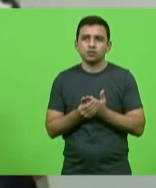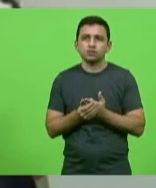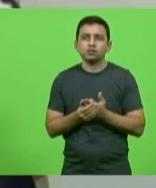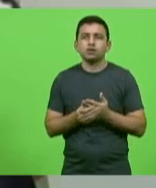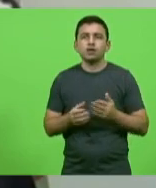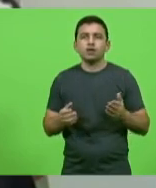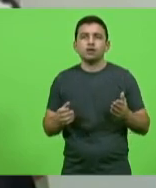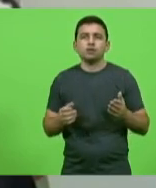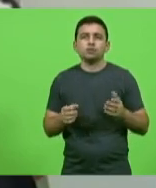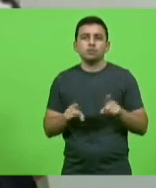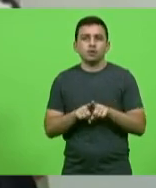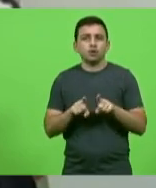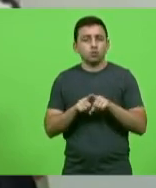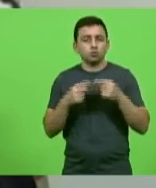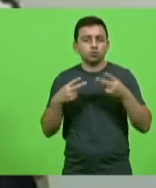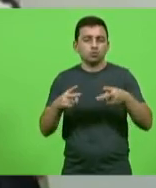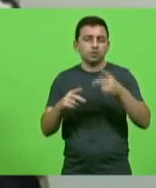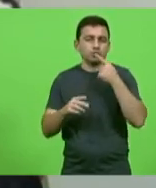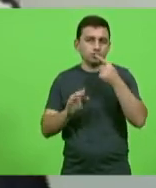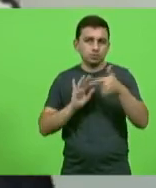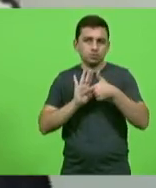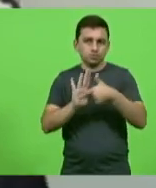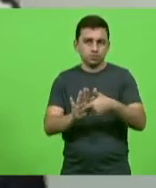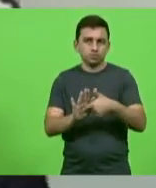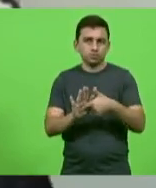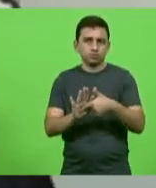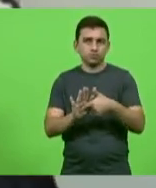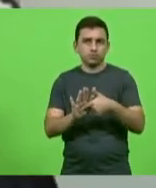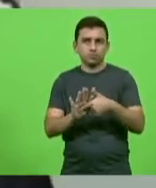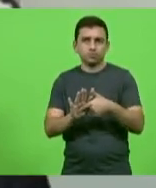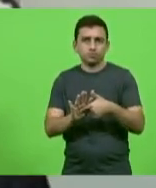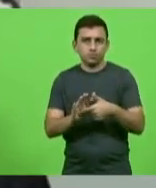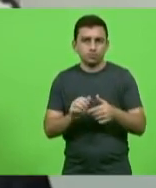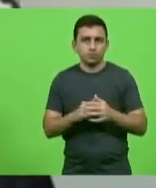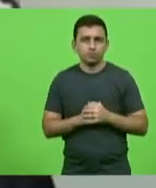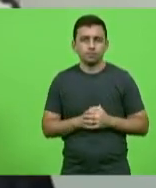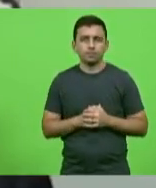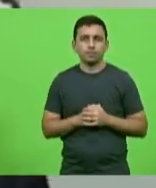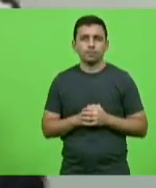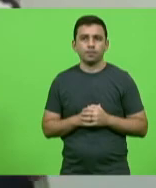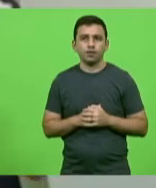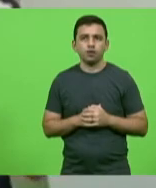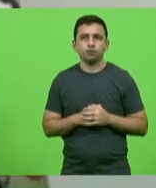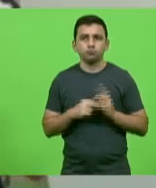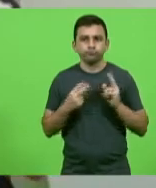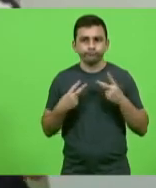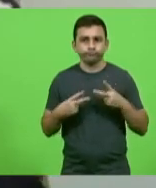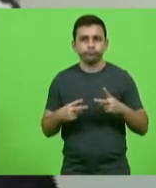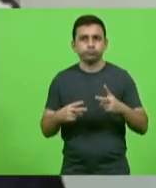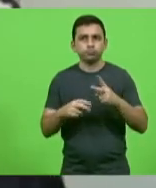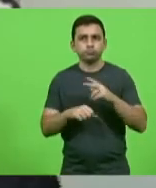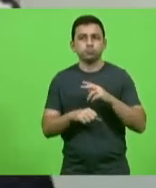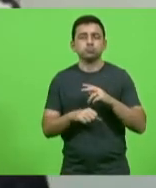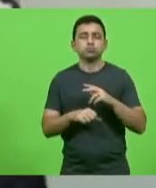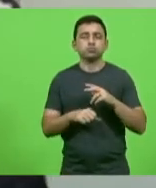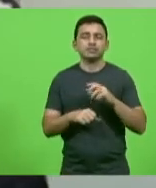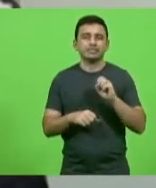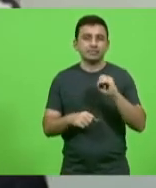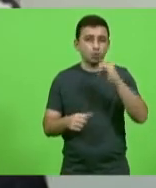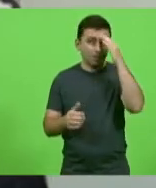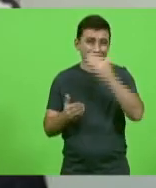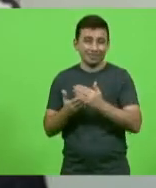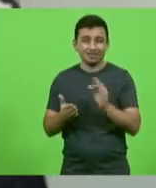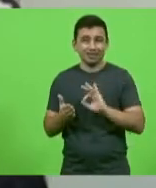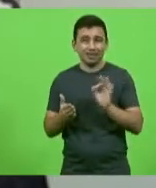a condição para o prosseguimento da denúncia e cabe no rito da ação de descumprimento